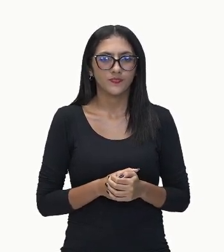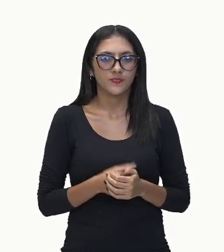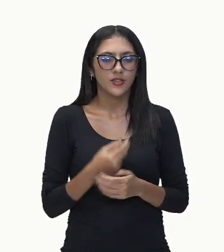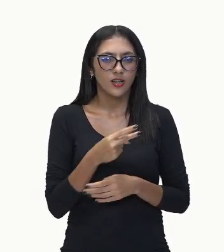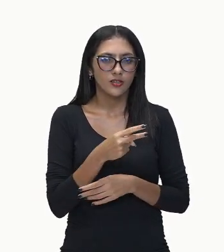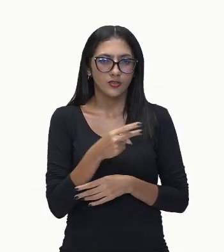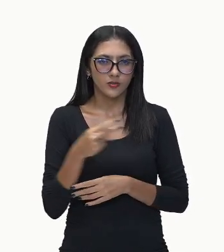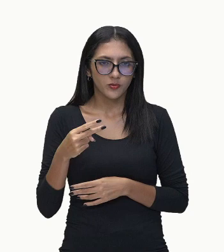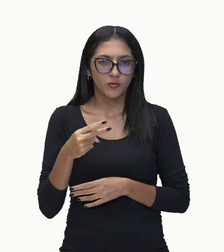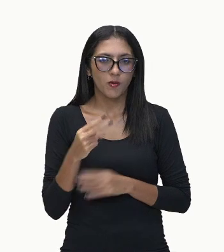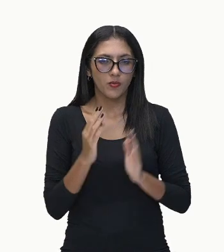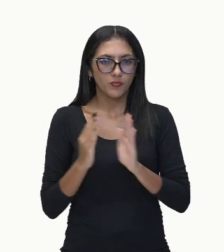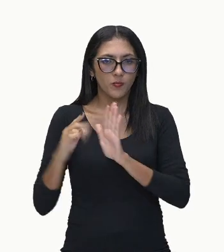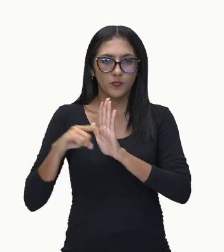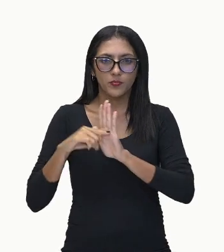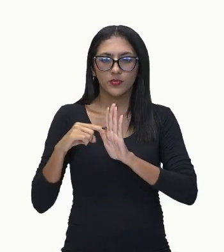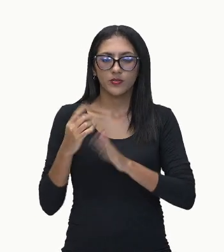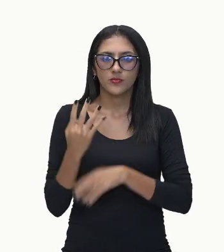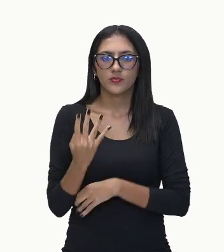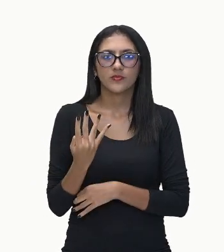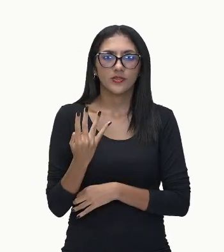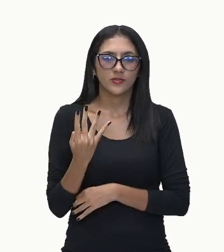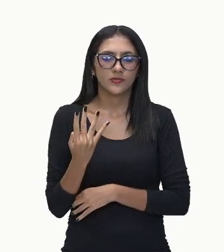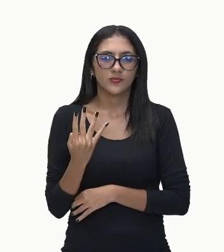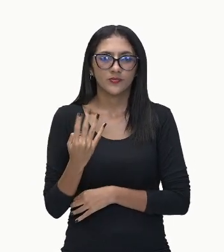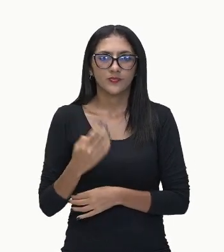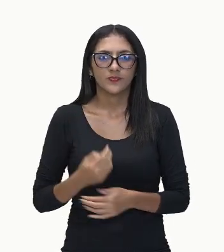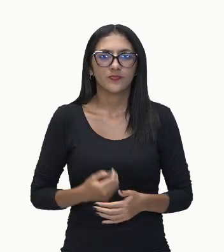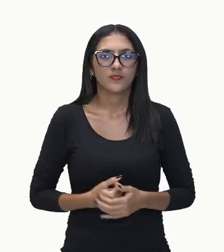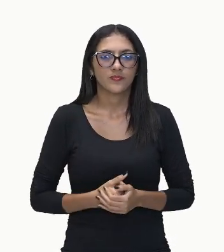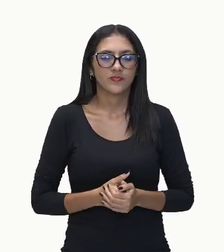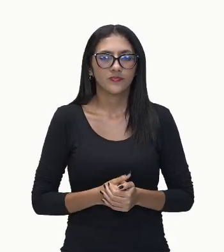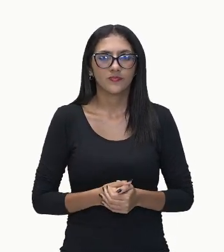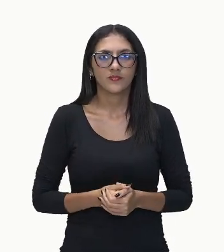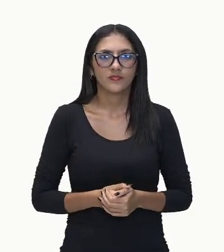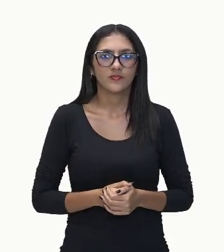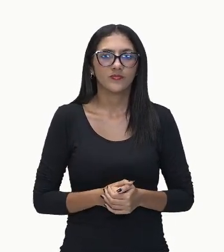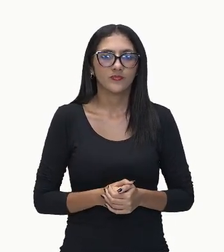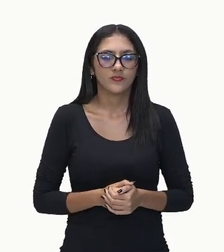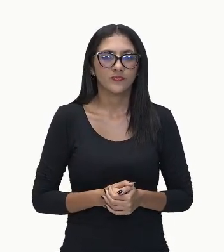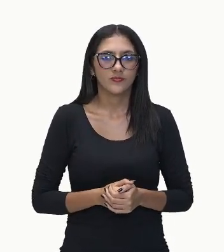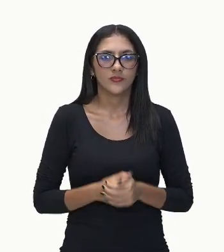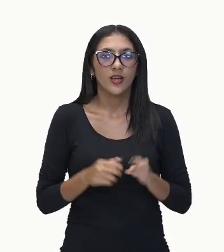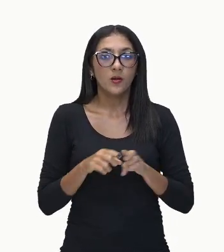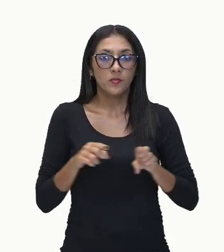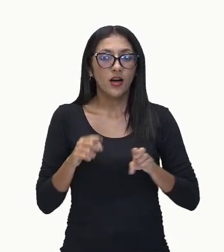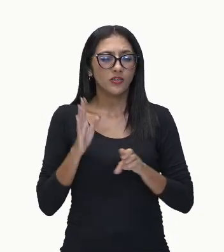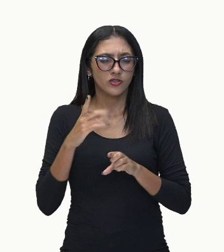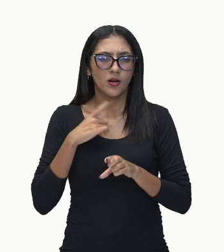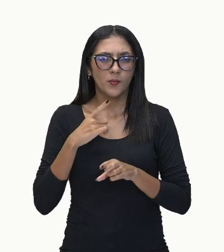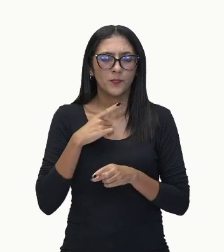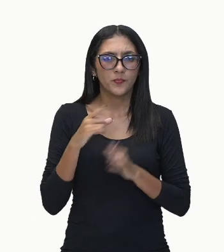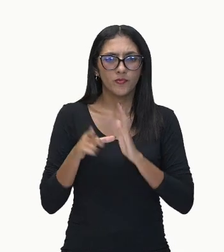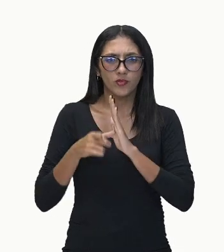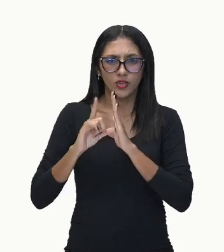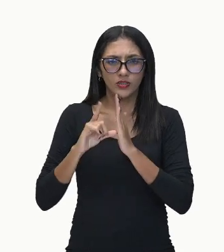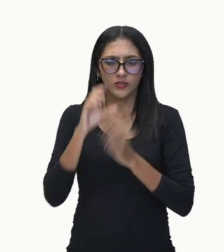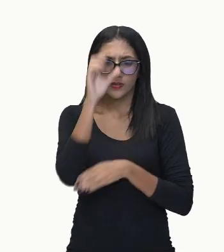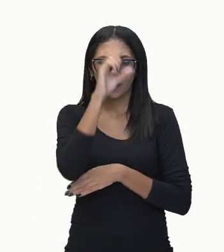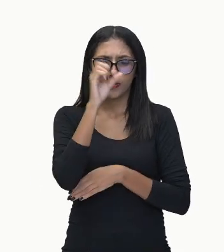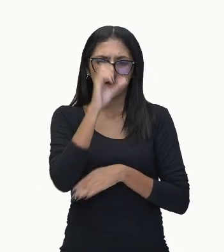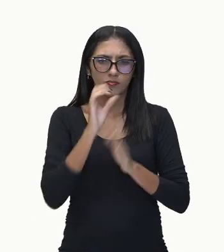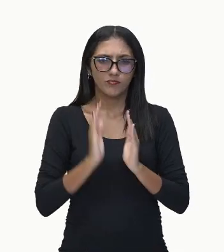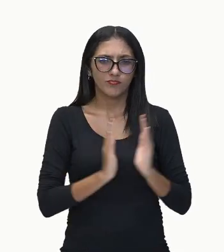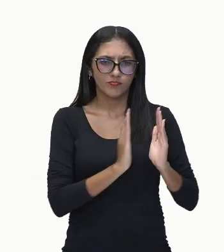igual a -4 tudo bem bom mas você já aprendeu que nesse lado da equação ó